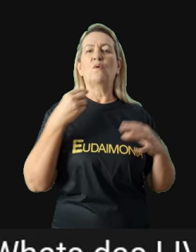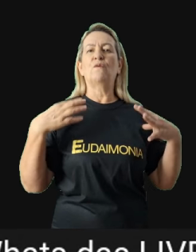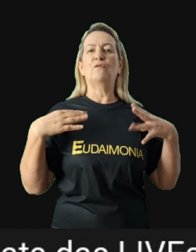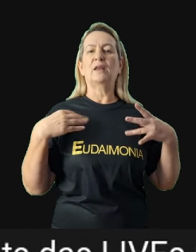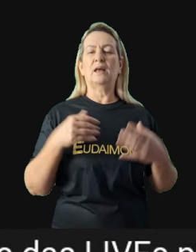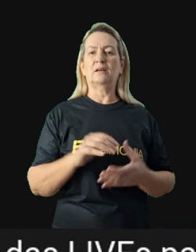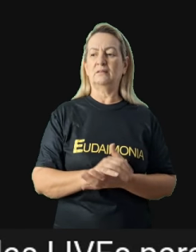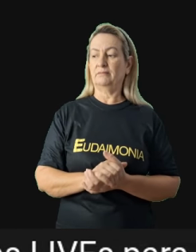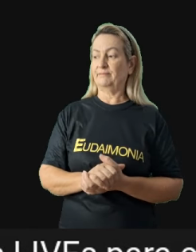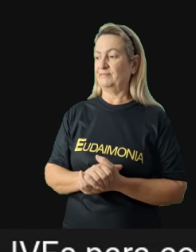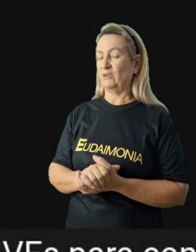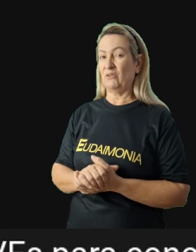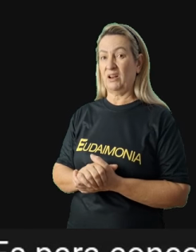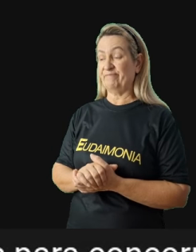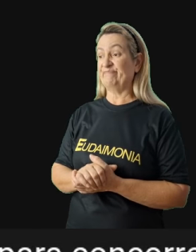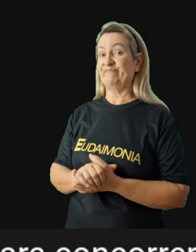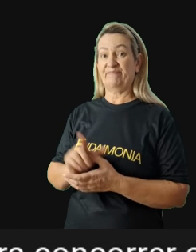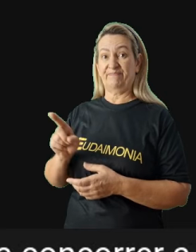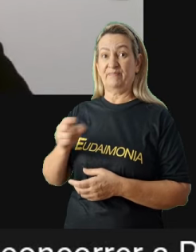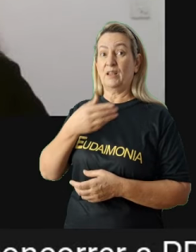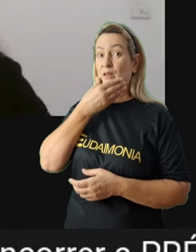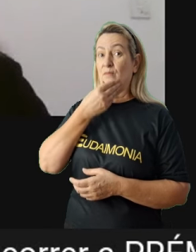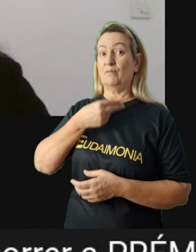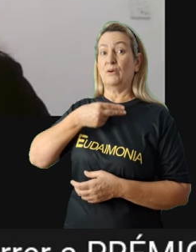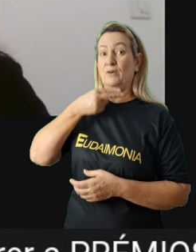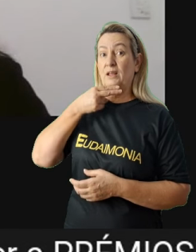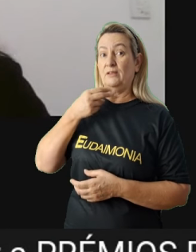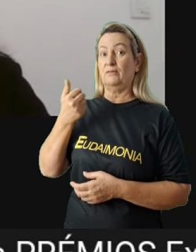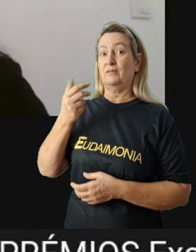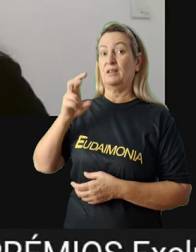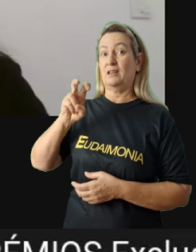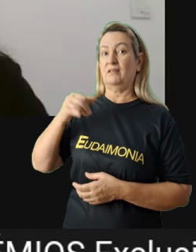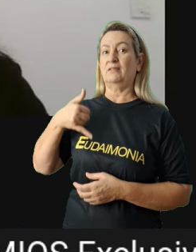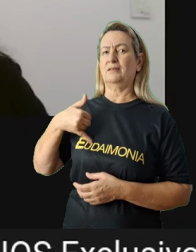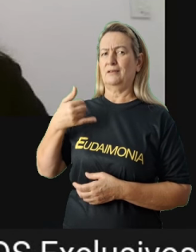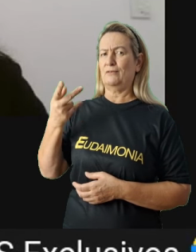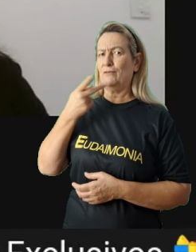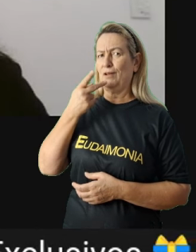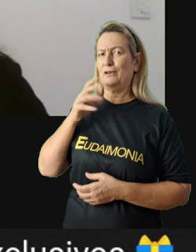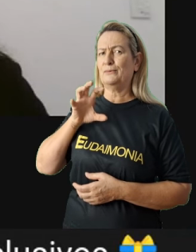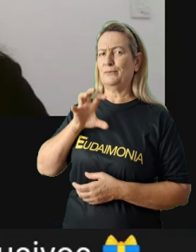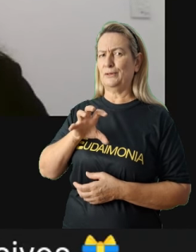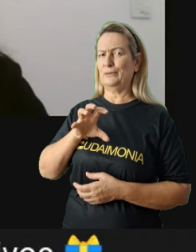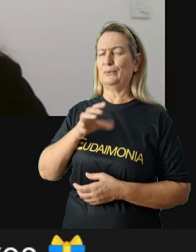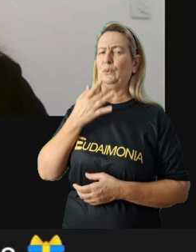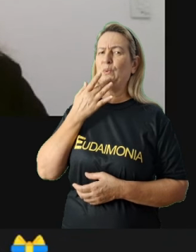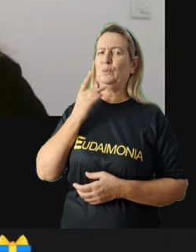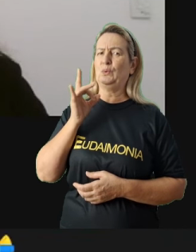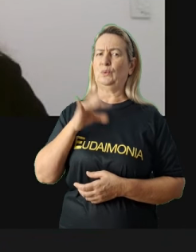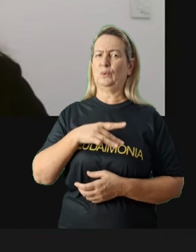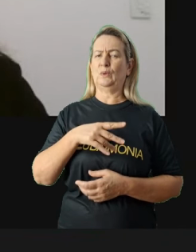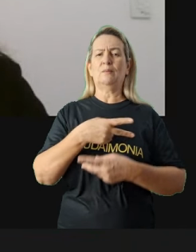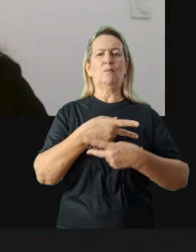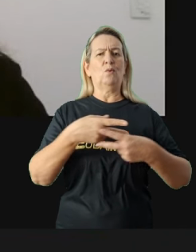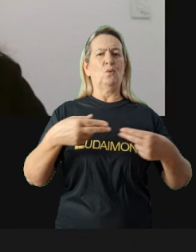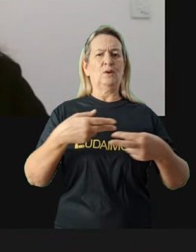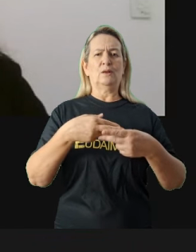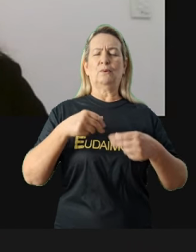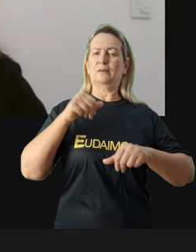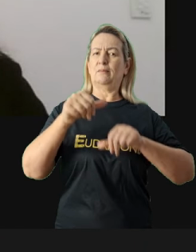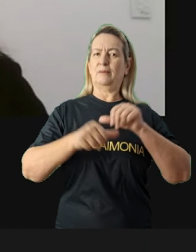os feriados, porque... Então, você imagina, uma criança, né, eu digo de 15 anos, dizendo um negócio desse,